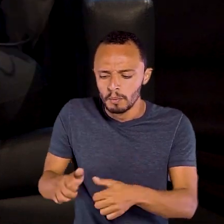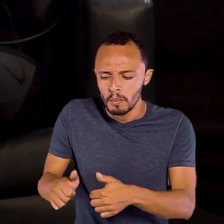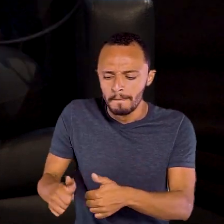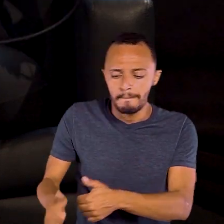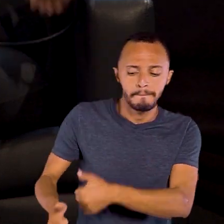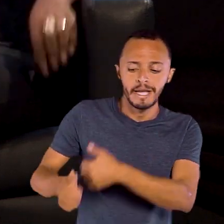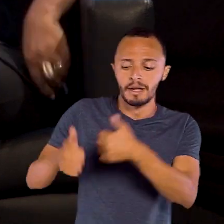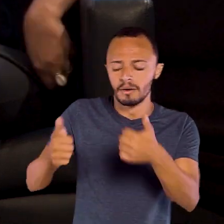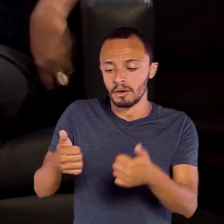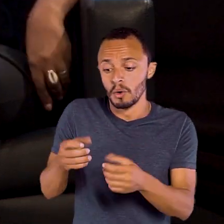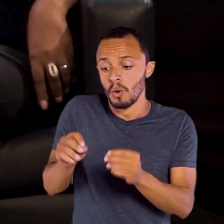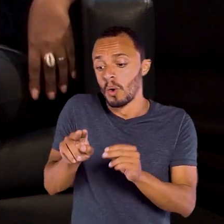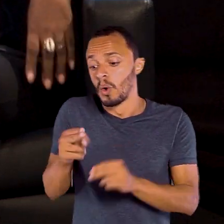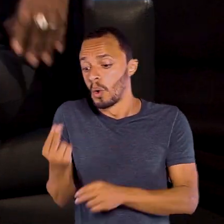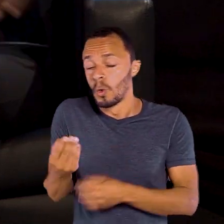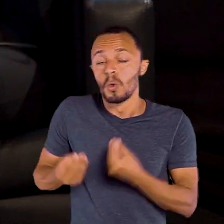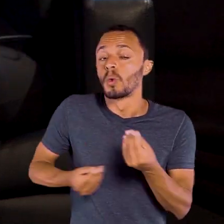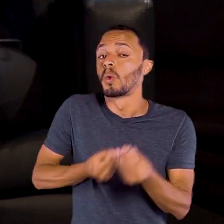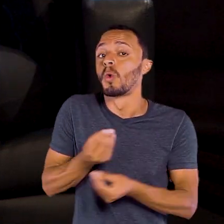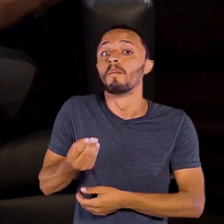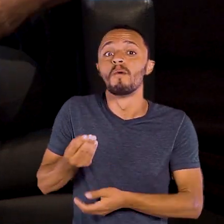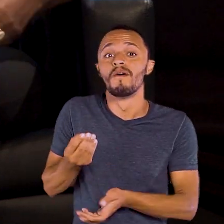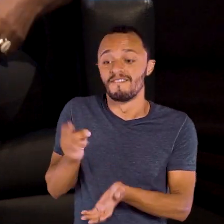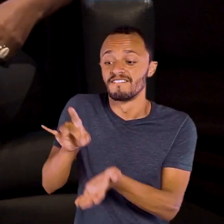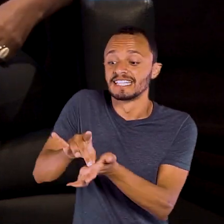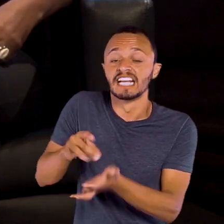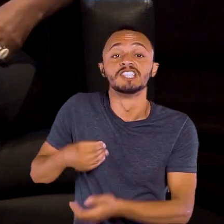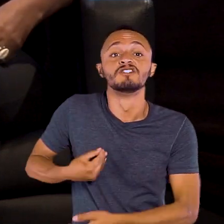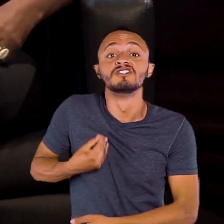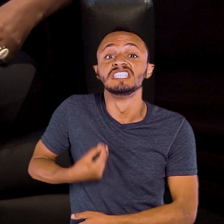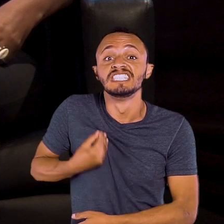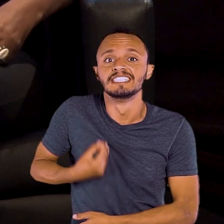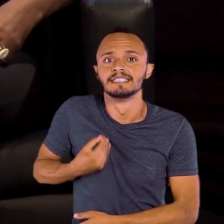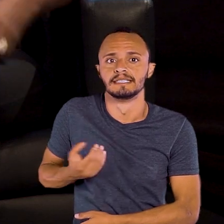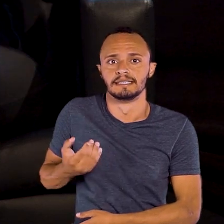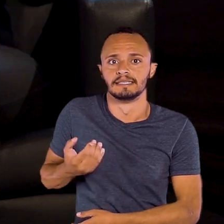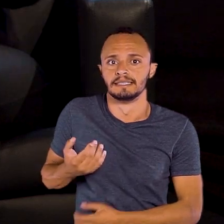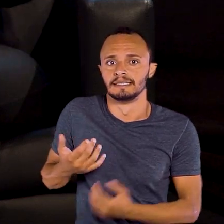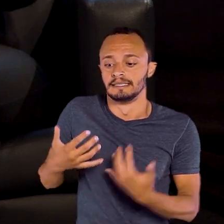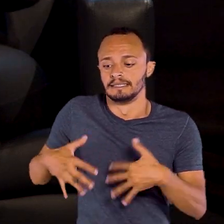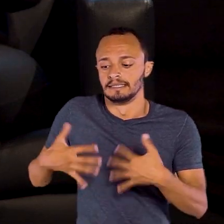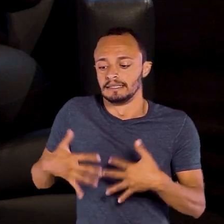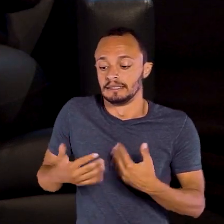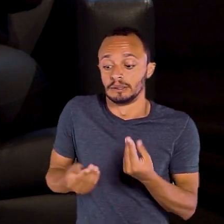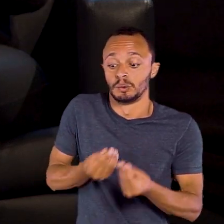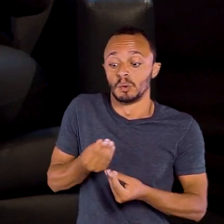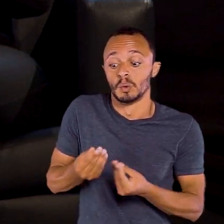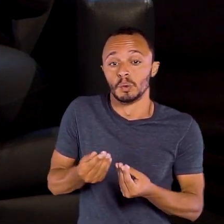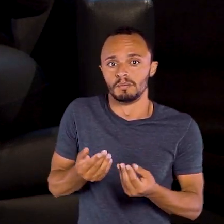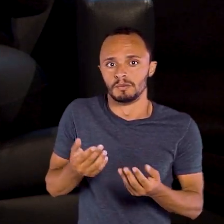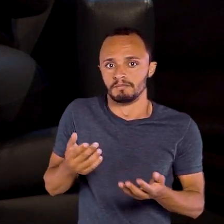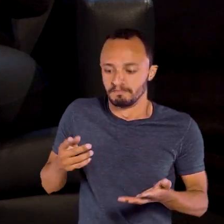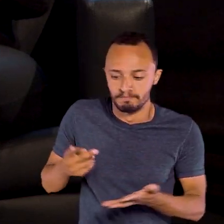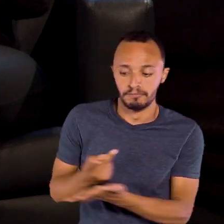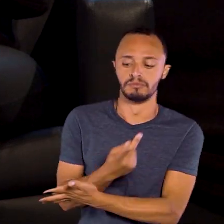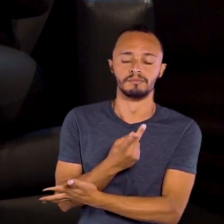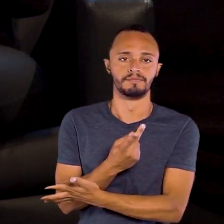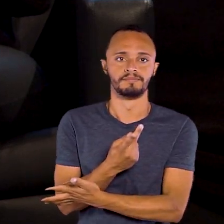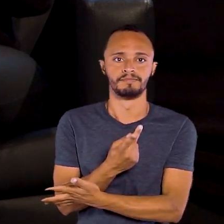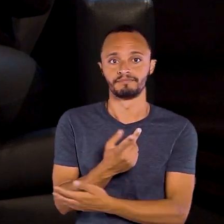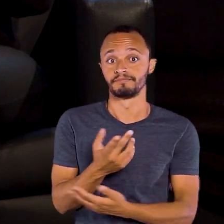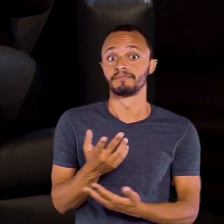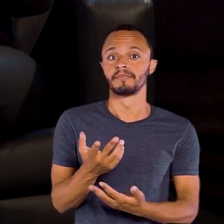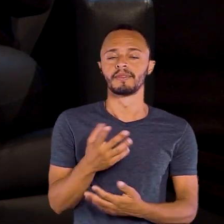Eu acho que foi isso que eu tentei fazer. E ele nasceu aqui, né? Nasceu aqui da